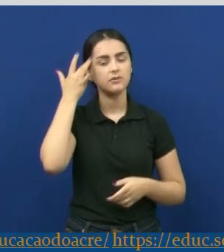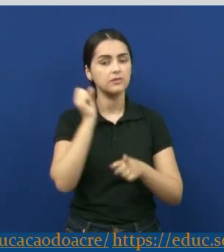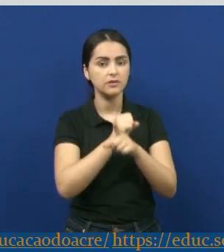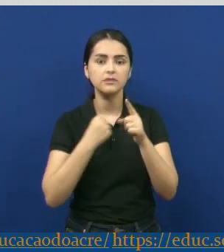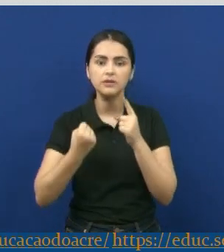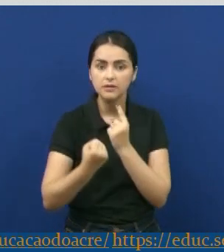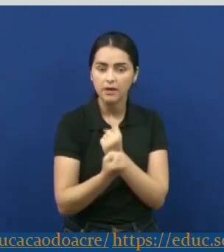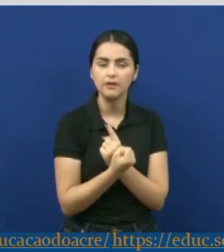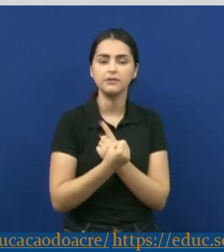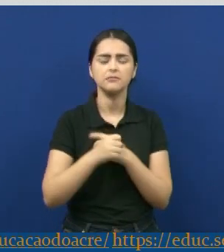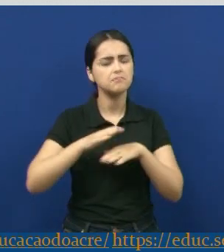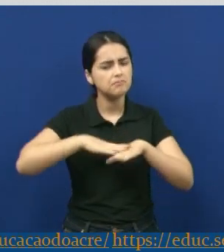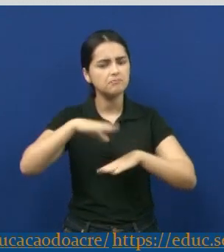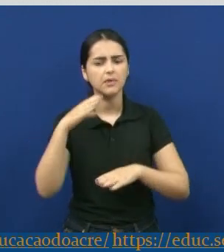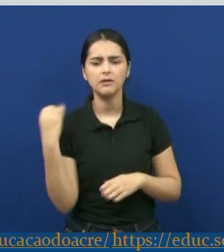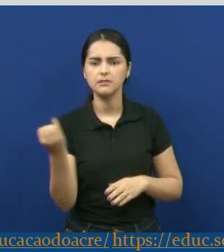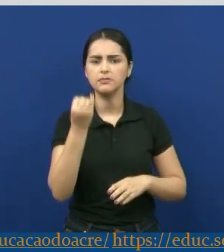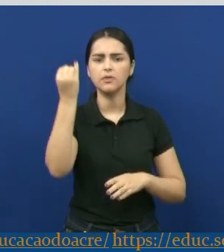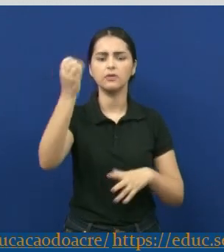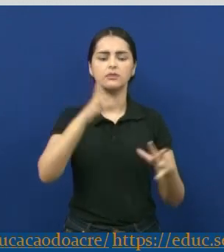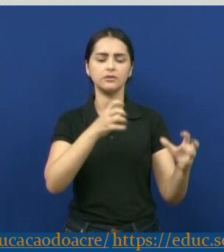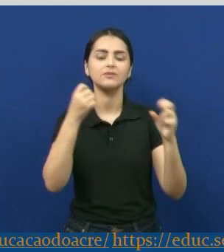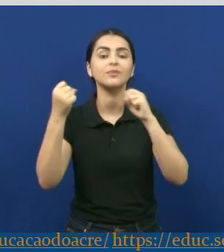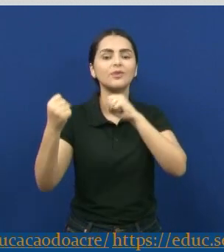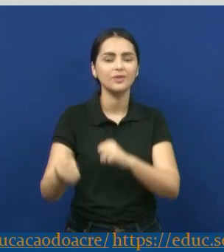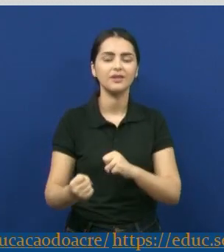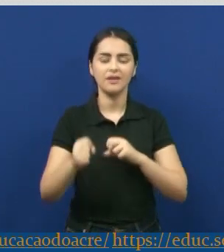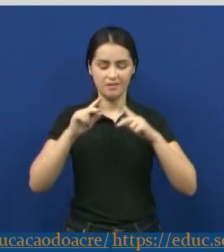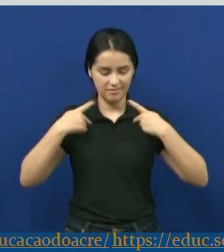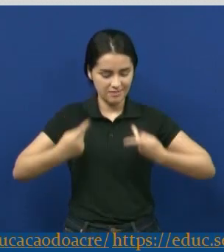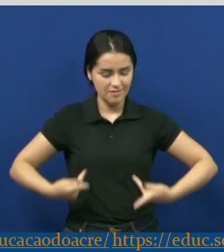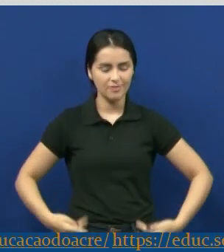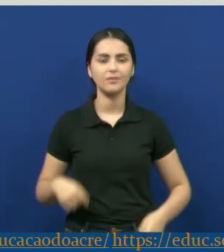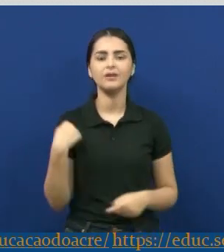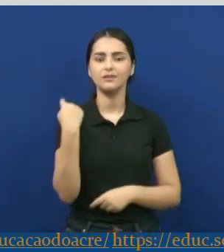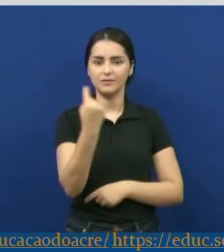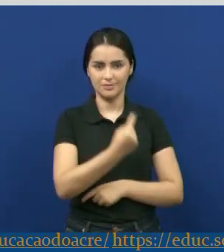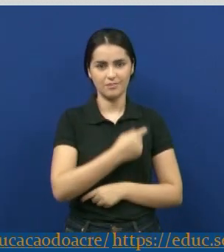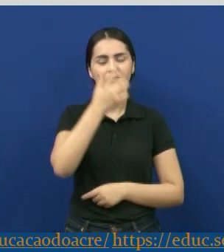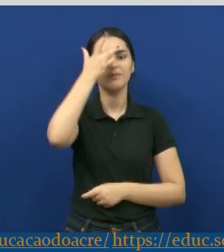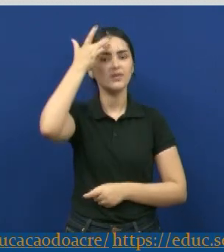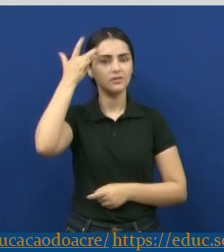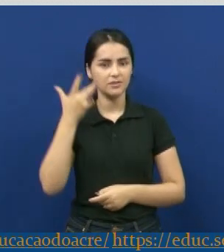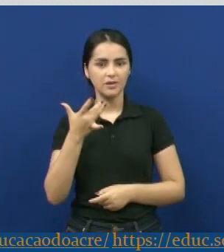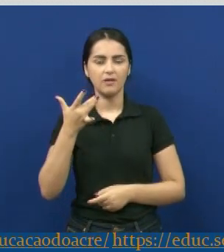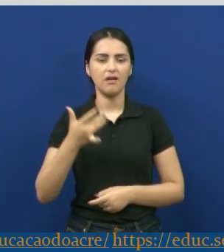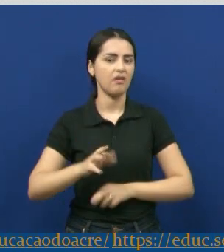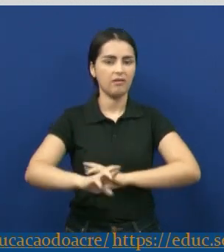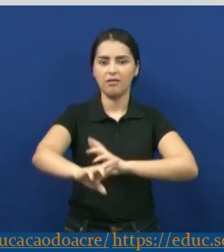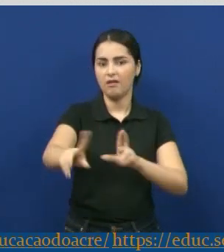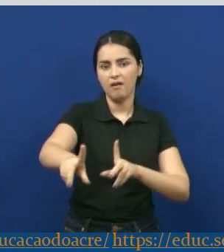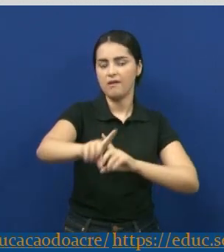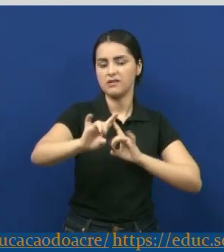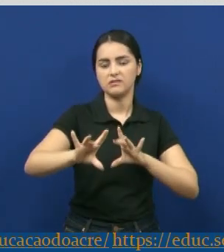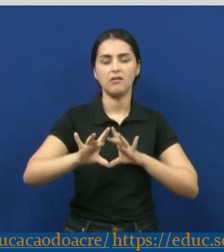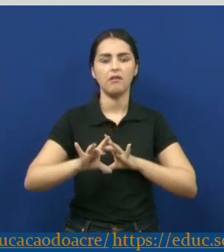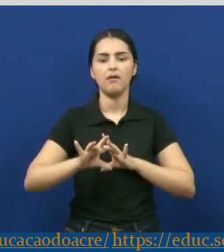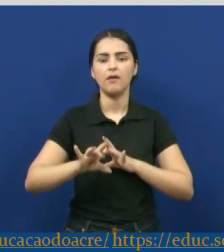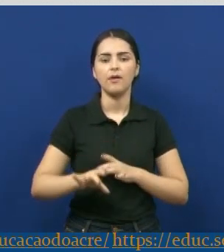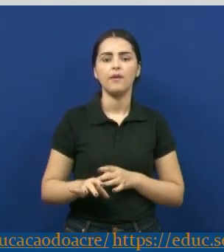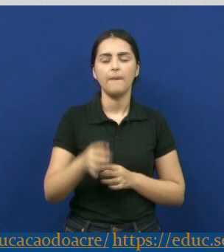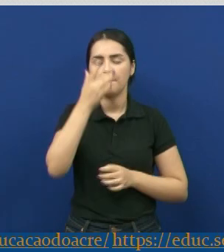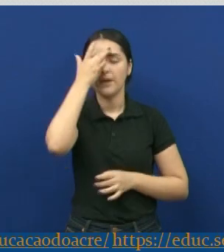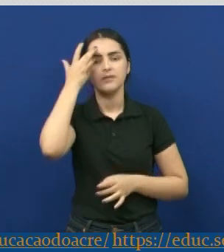sociedade. E o mais interessante do poder é que o ser humano, nós seres humanos, não é apenas